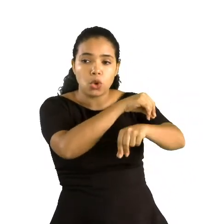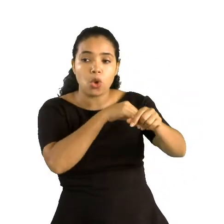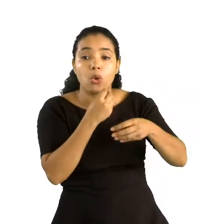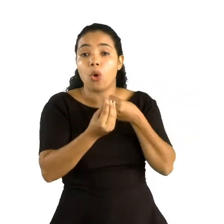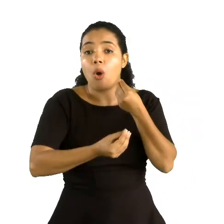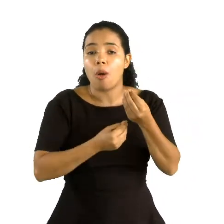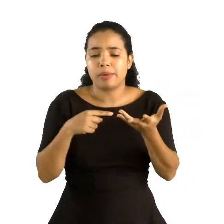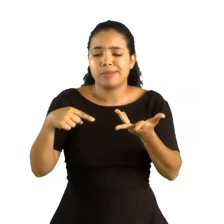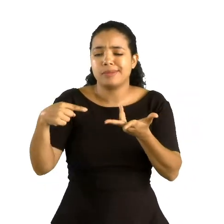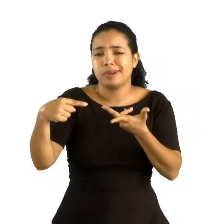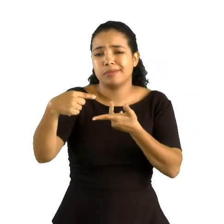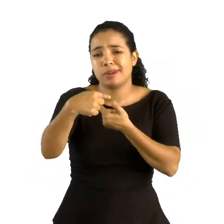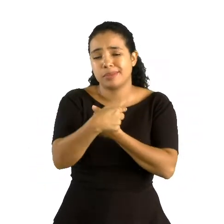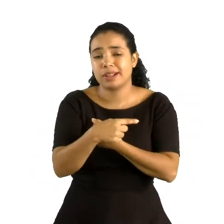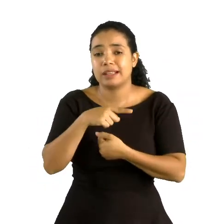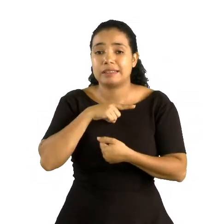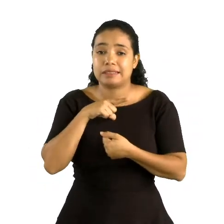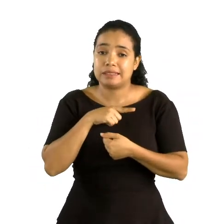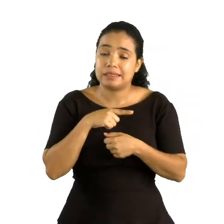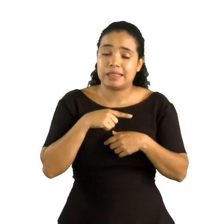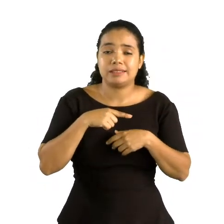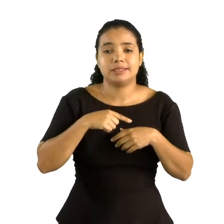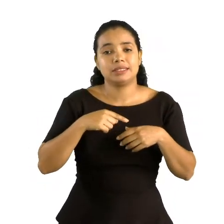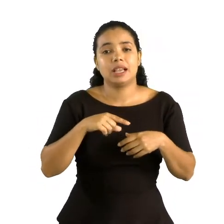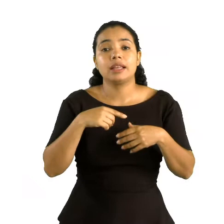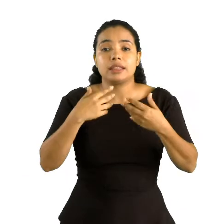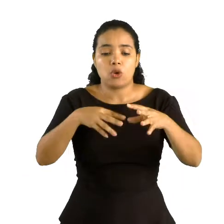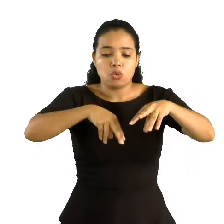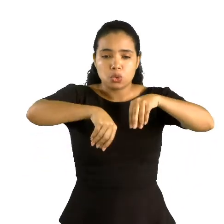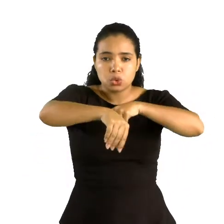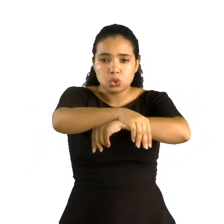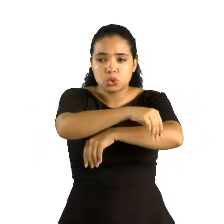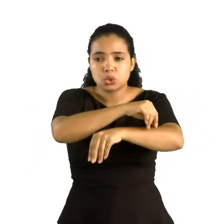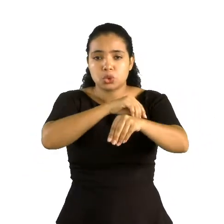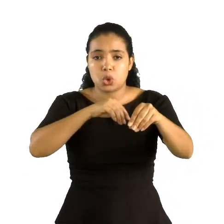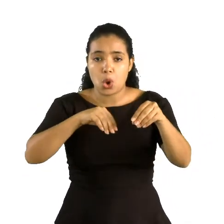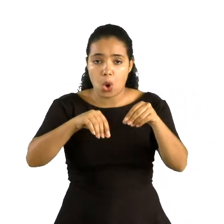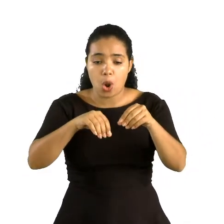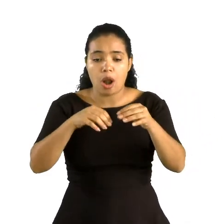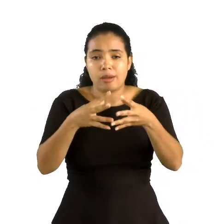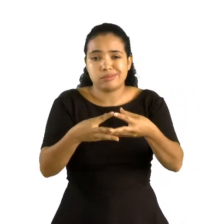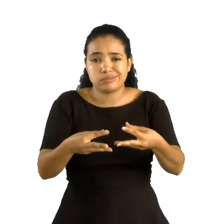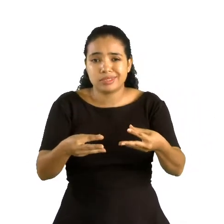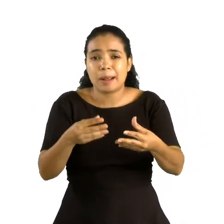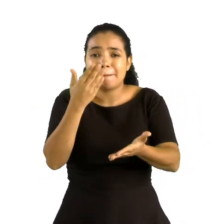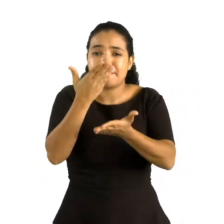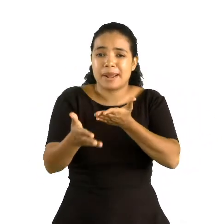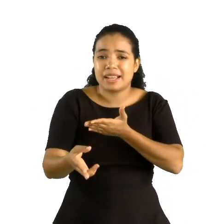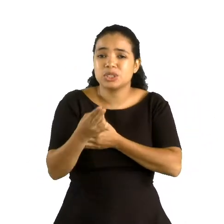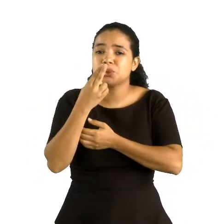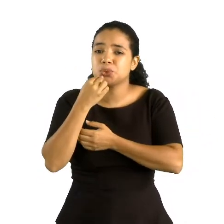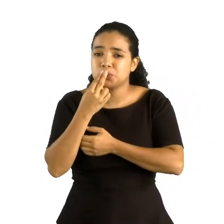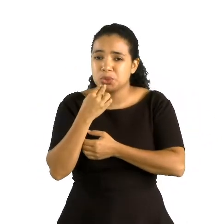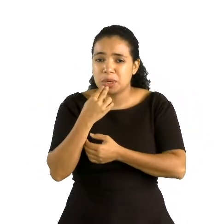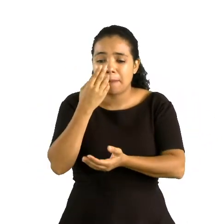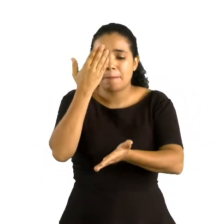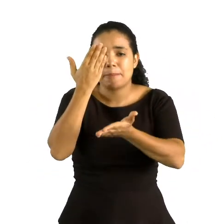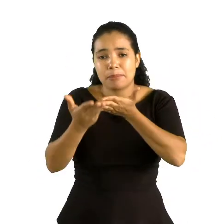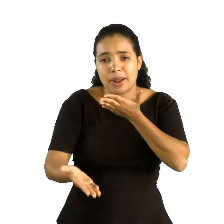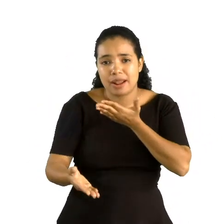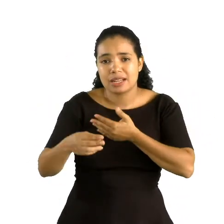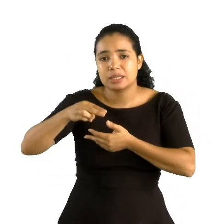né? E essa degradação do solo nada mais é do que o solo perde nutrientes, ele perde material